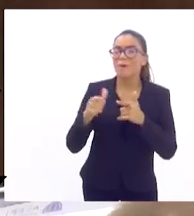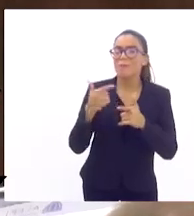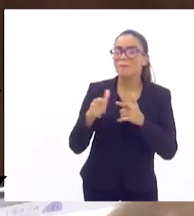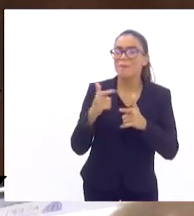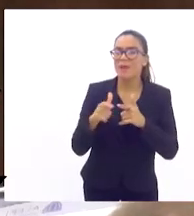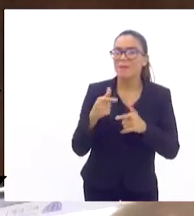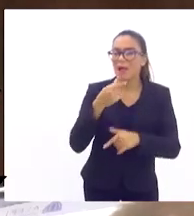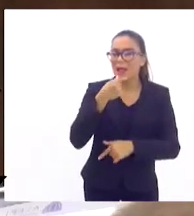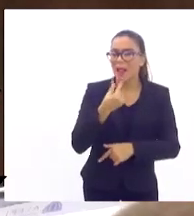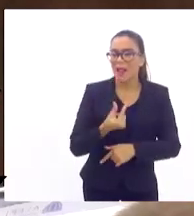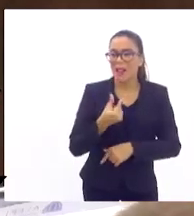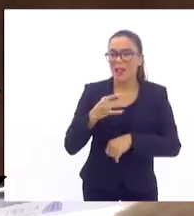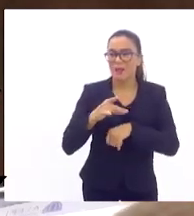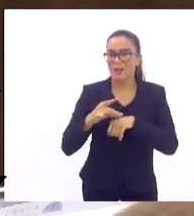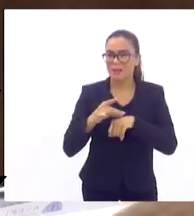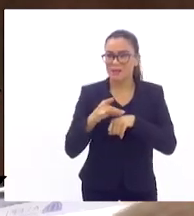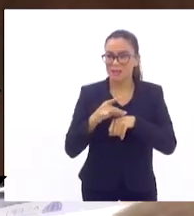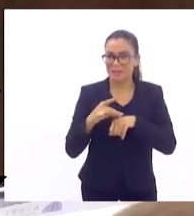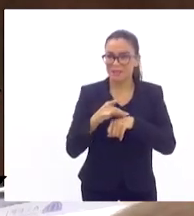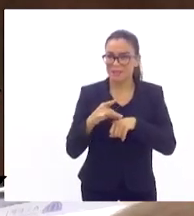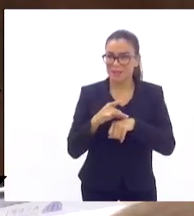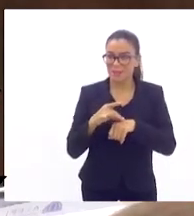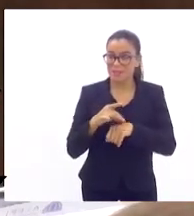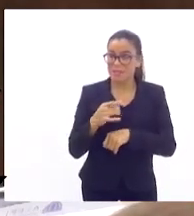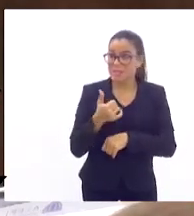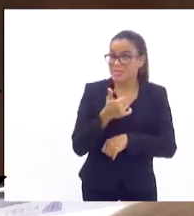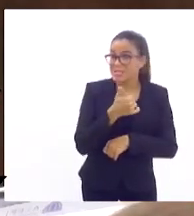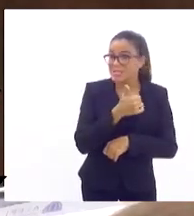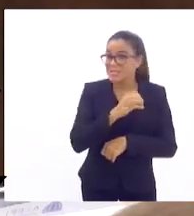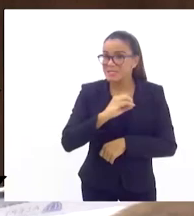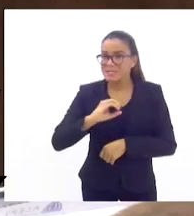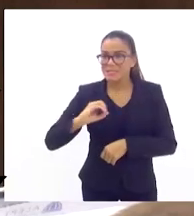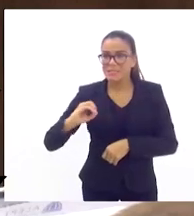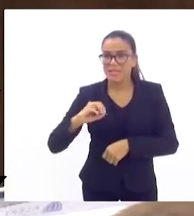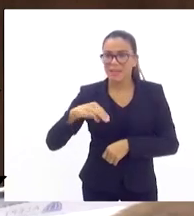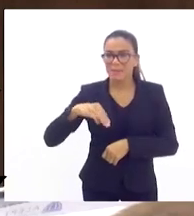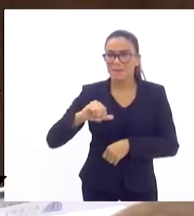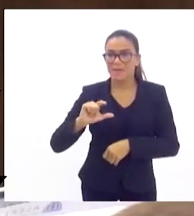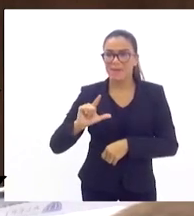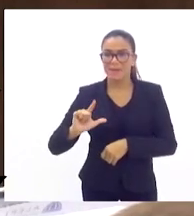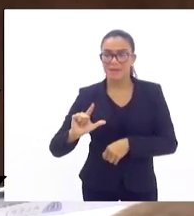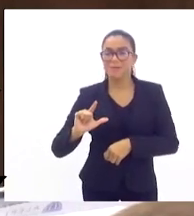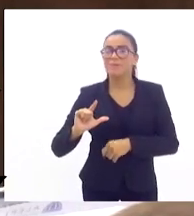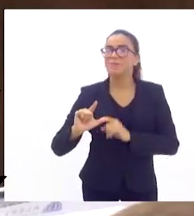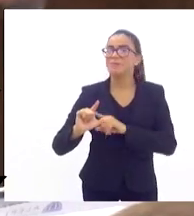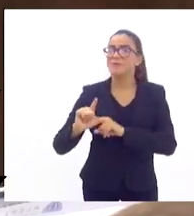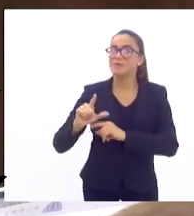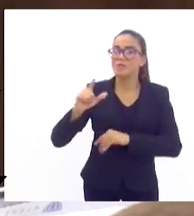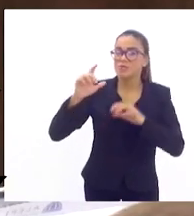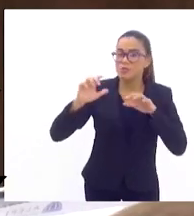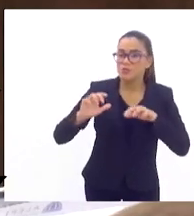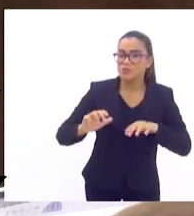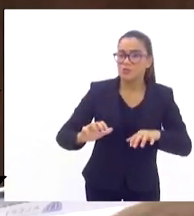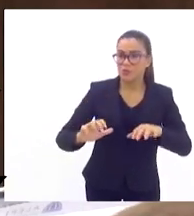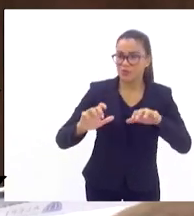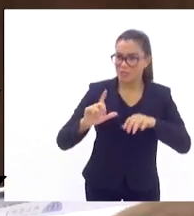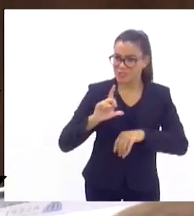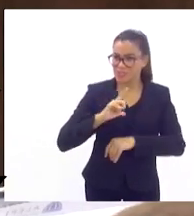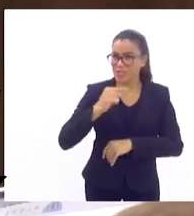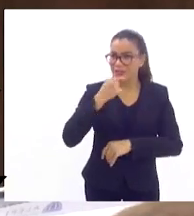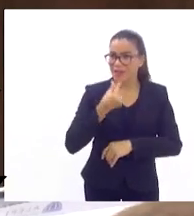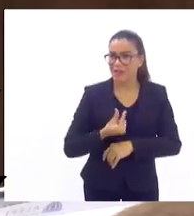Foi muito noticiado. 100 milímetros de chuva. Antigamente, com 10 milímetros de chuva, a gente tinha língua